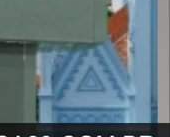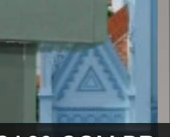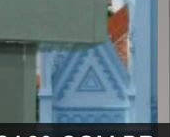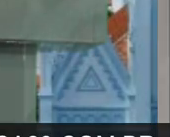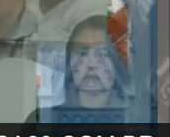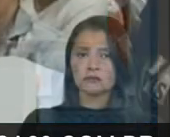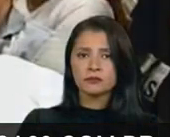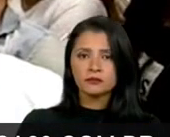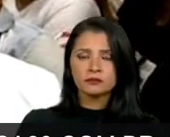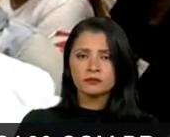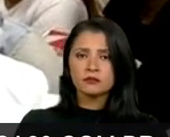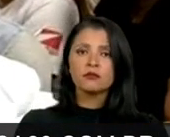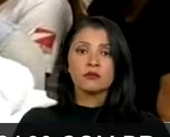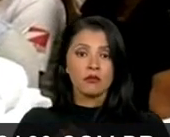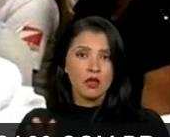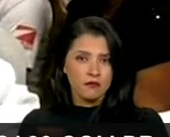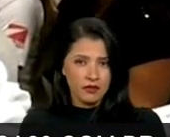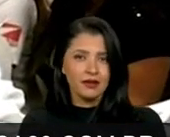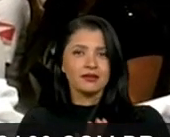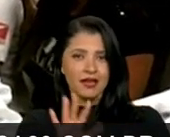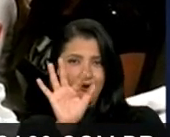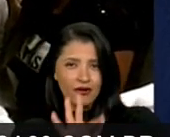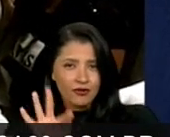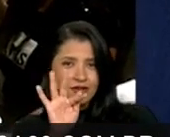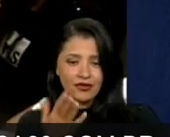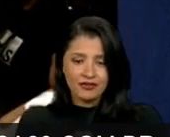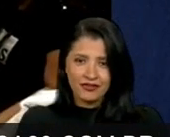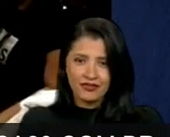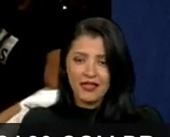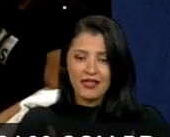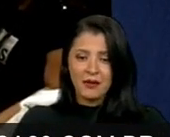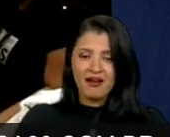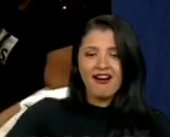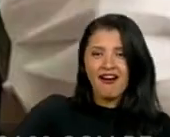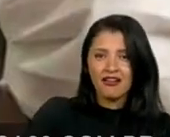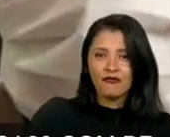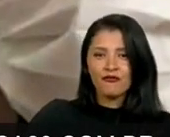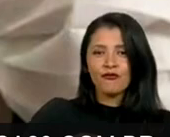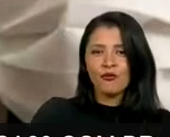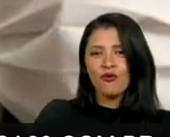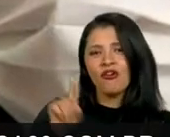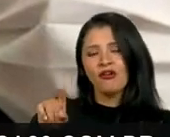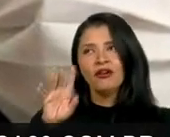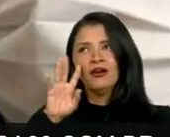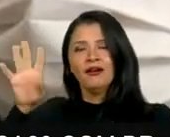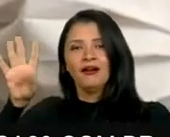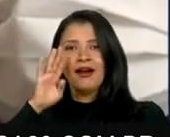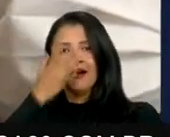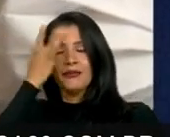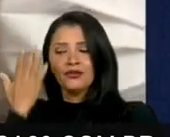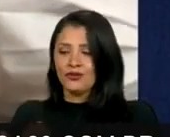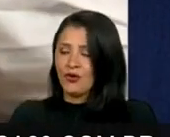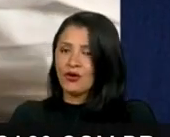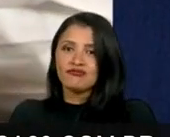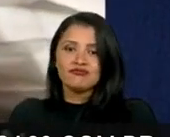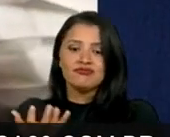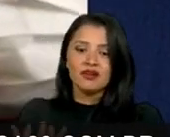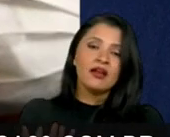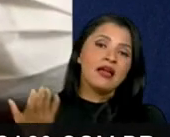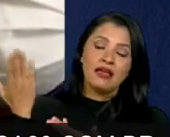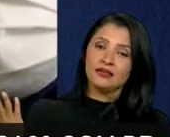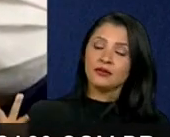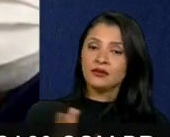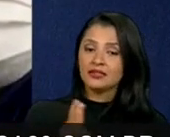renegociação. Concluir a faculdade e trabalhar na área de formação é o sonho de muitos estudantes. E foi isso